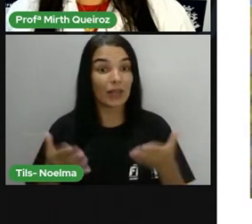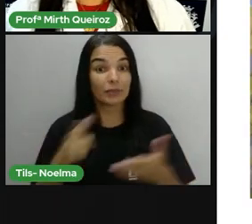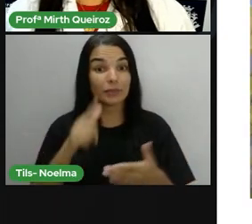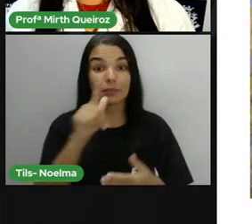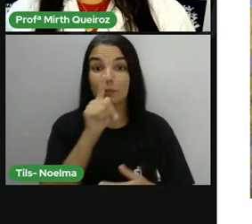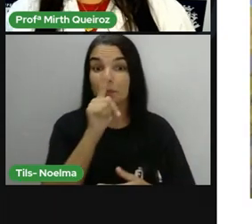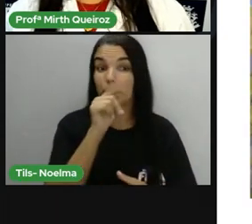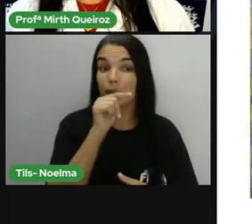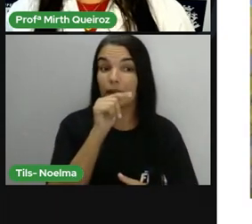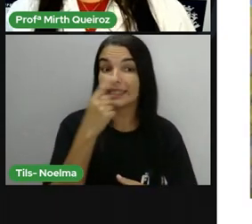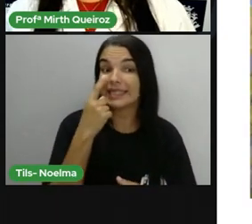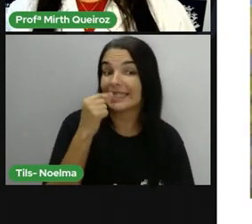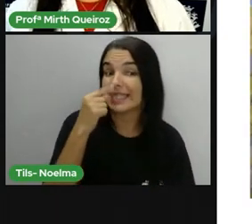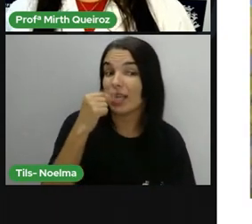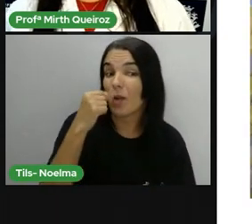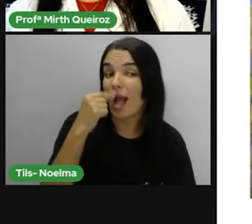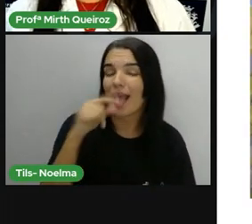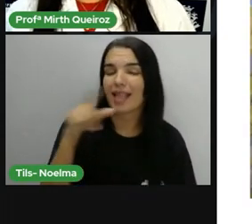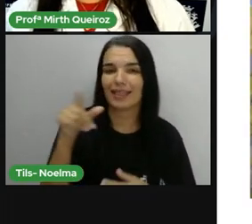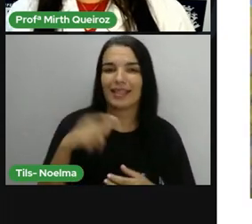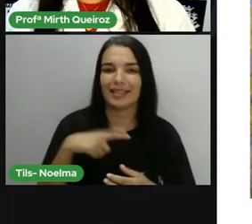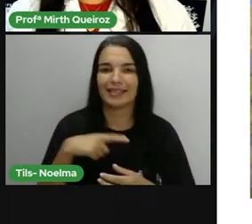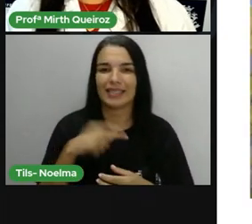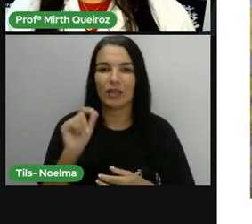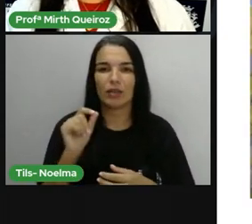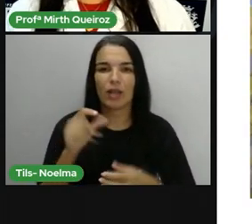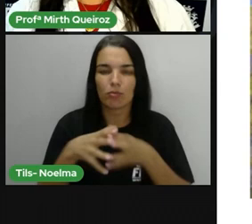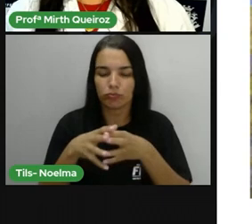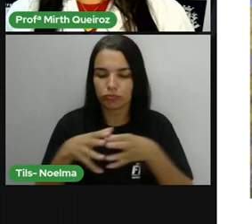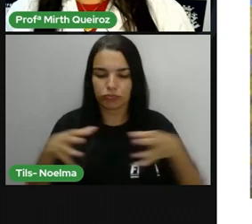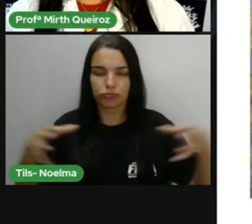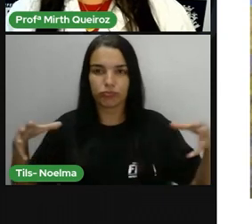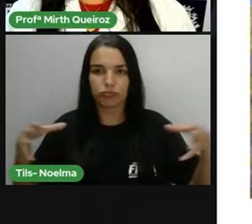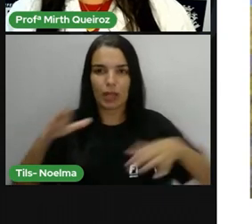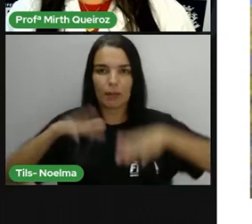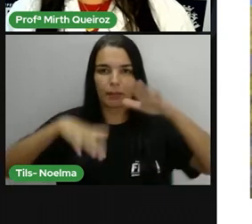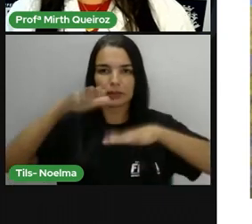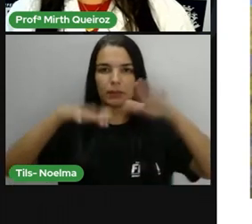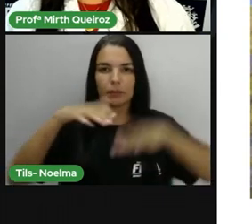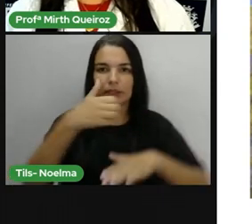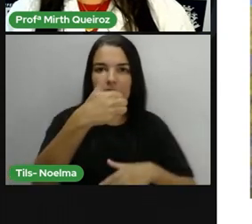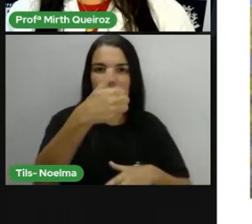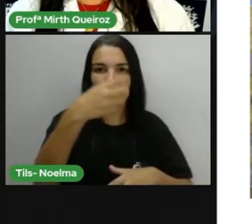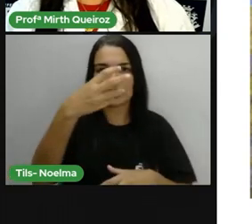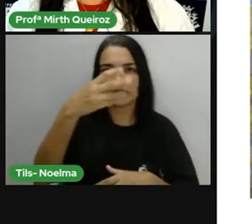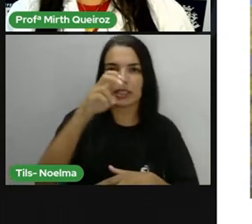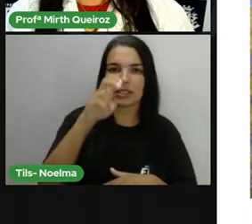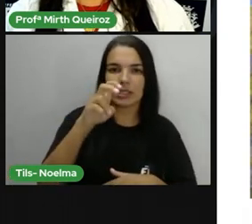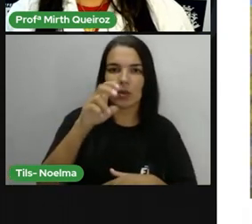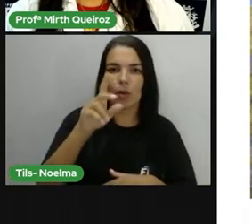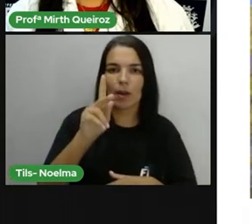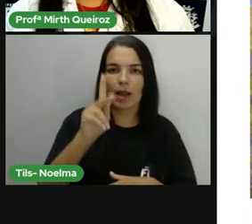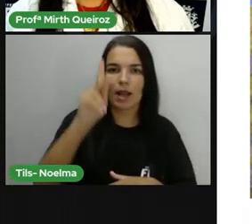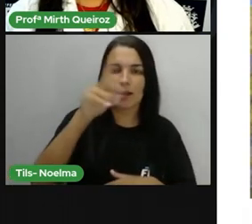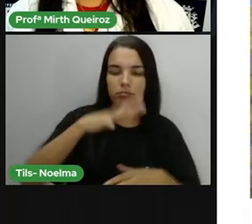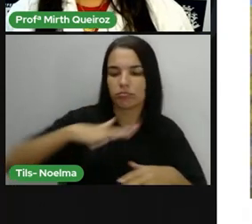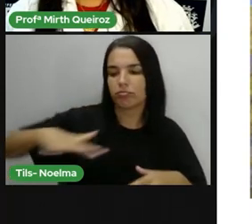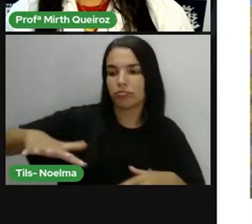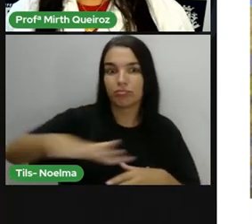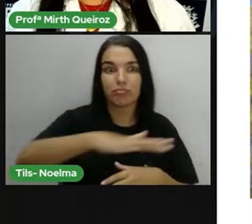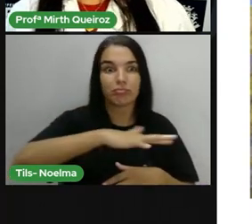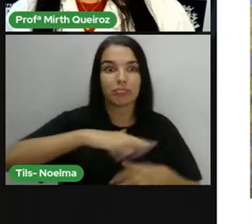Lagoa Salgada, ela possui aí uma área de extensão que é equivalente a 135 campos